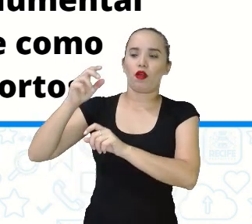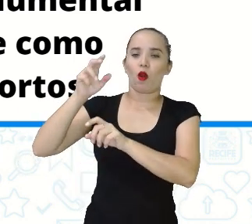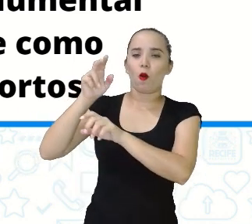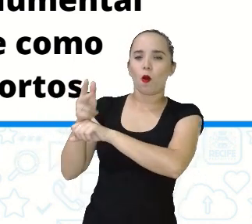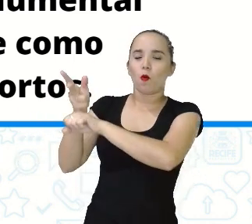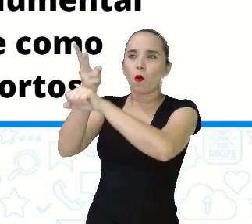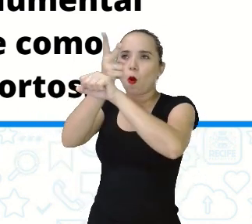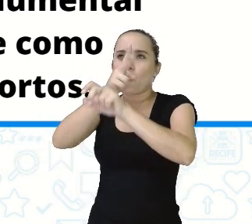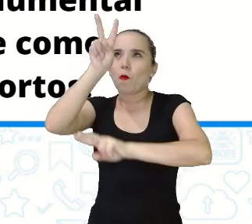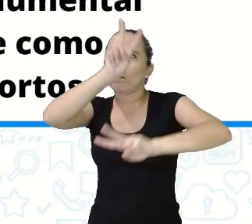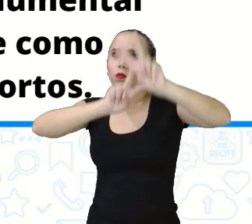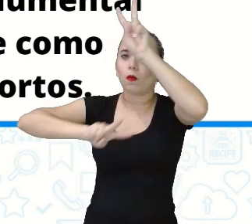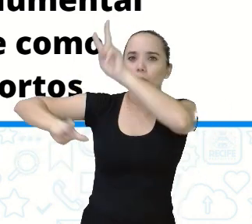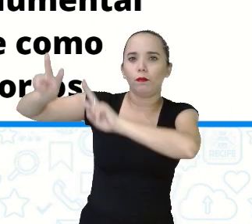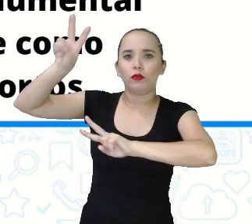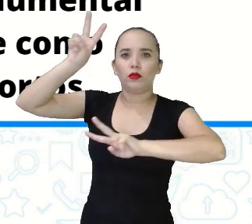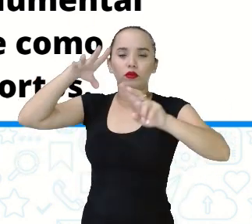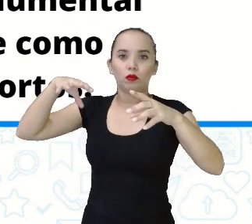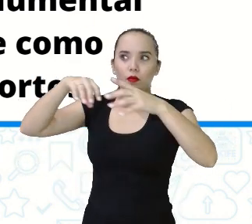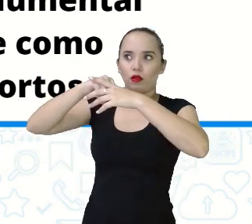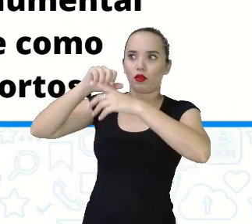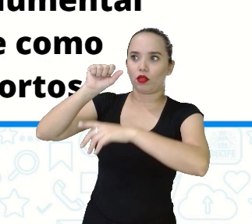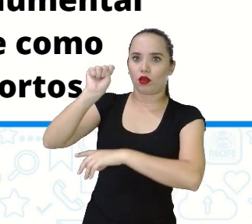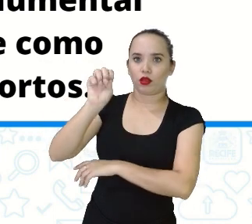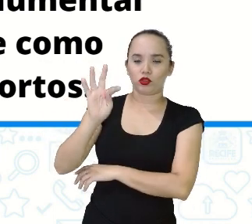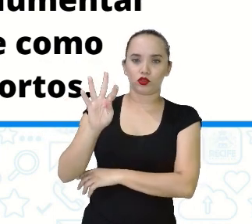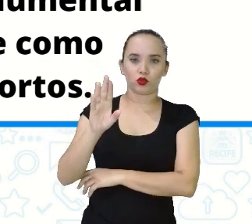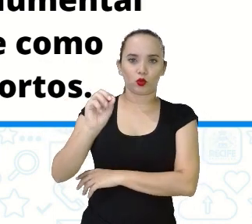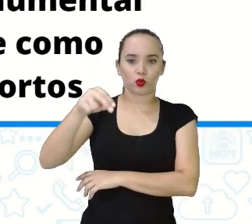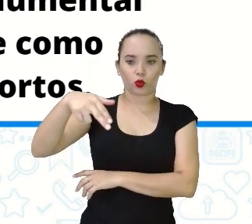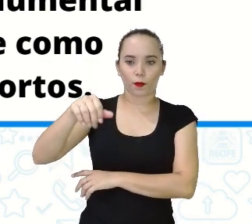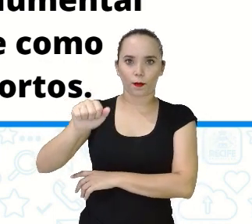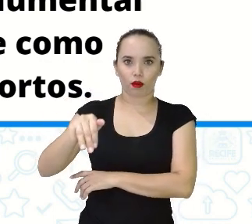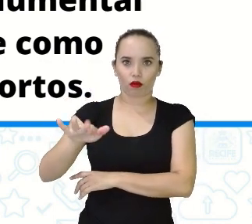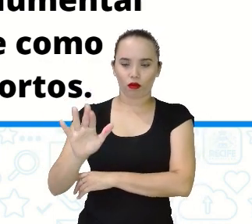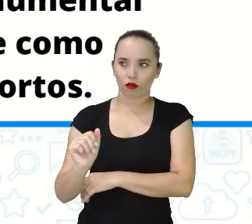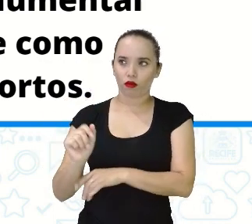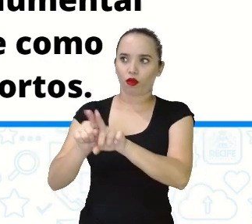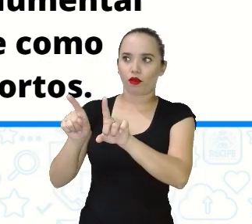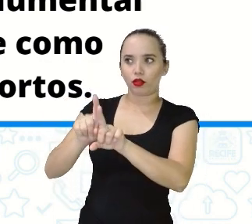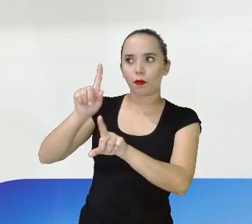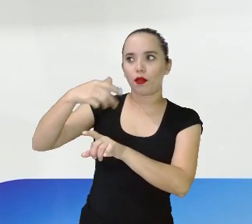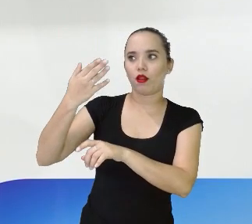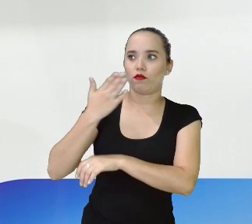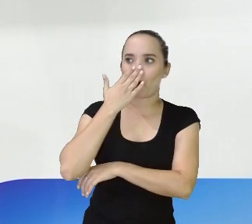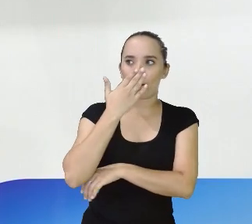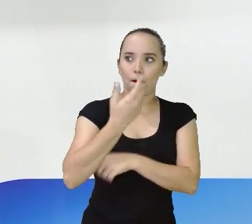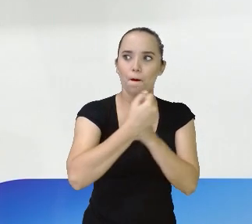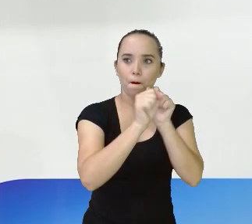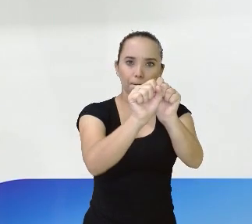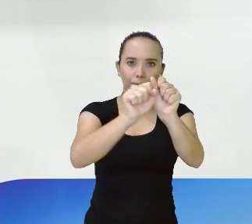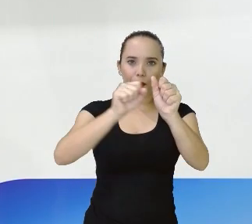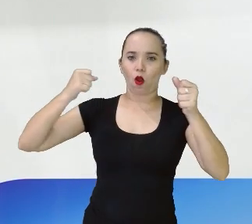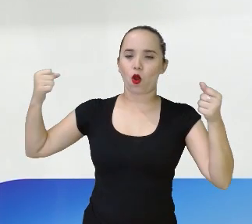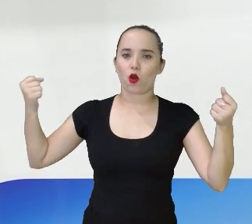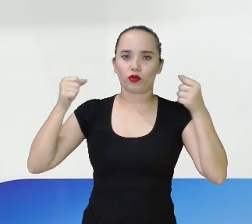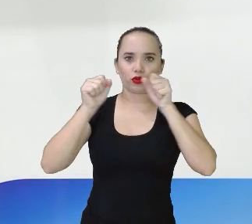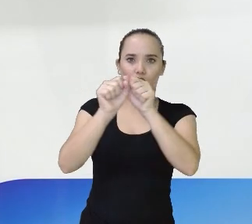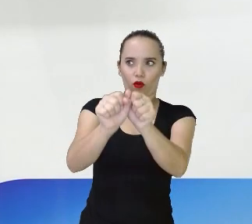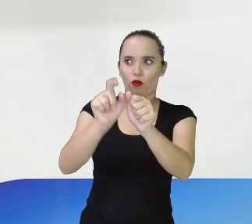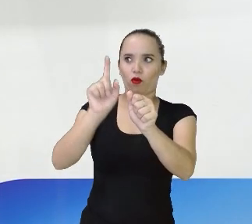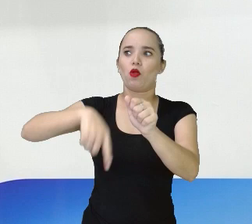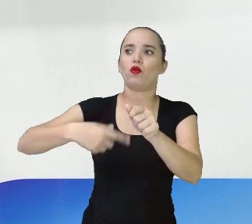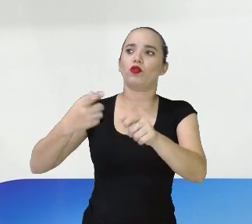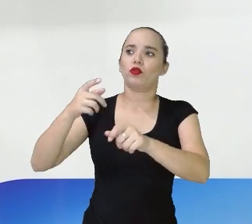como sede da Capitania dos Portos. Então, se vocês lembrarem, qual é a origem de Recife? Recife